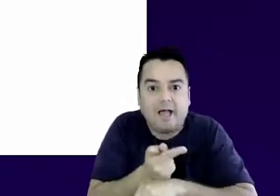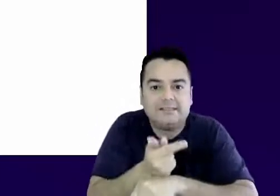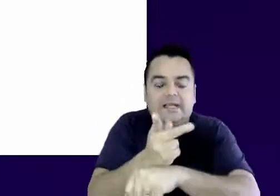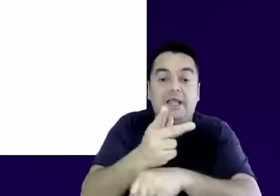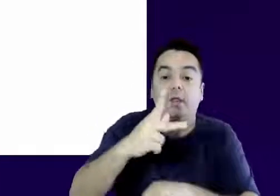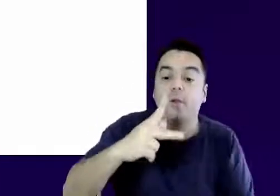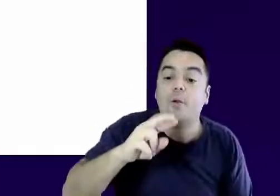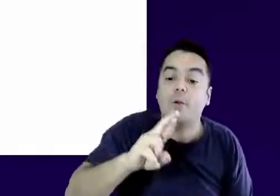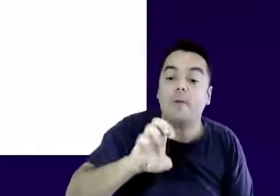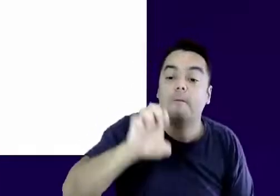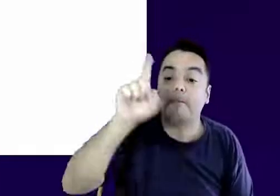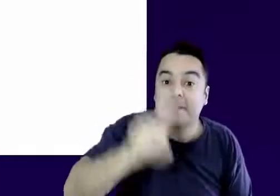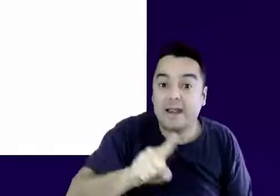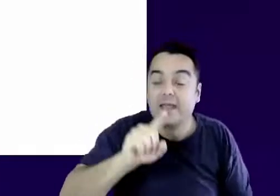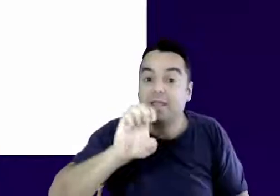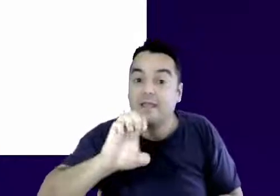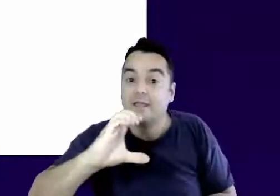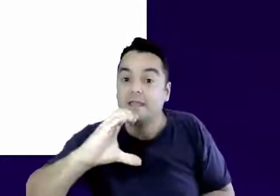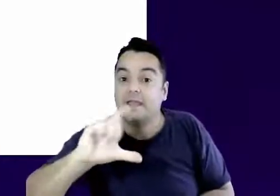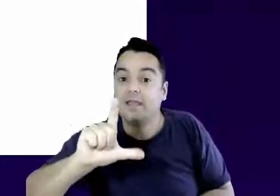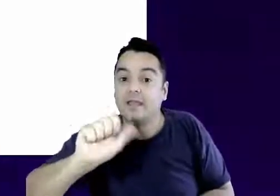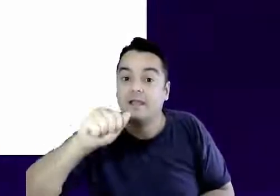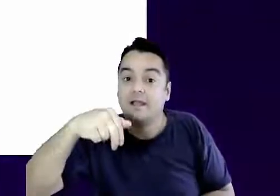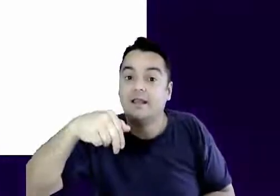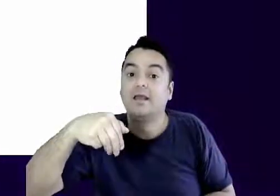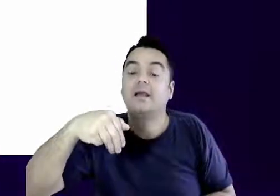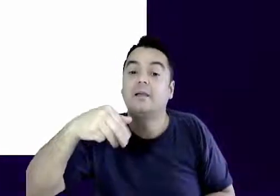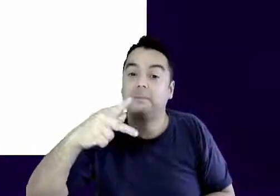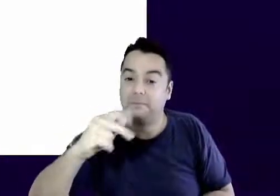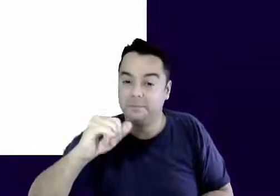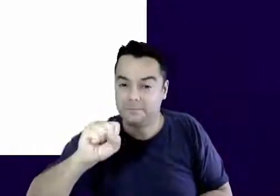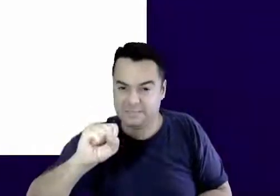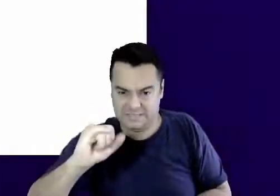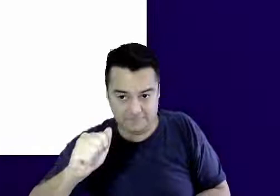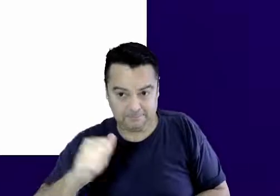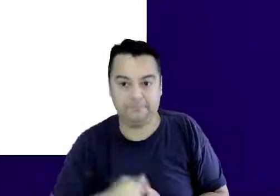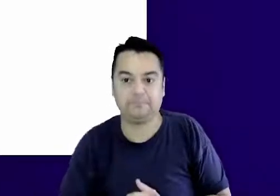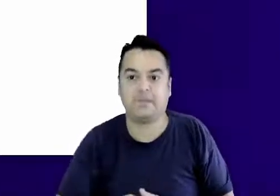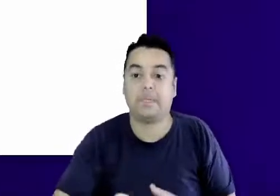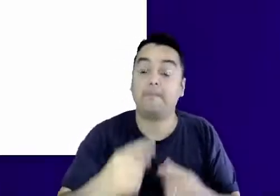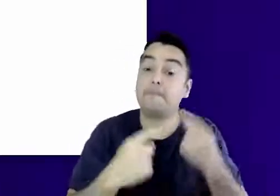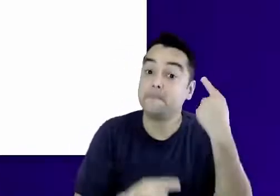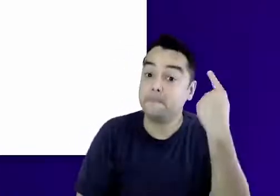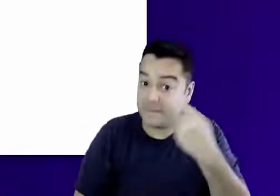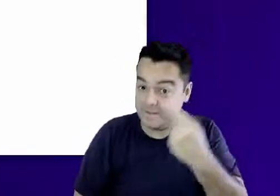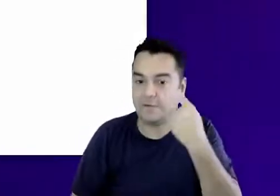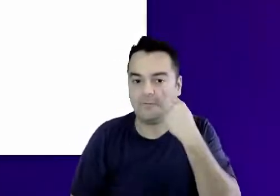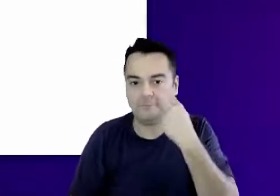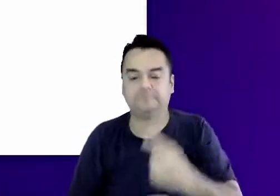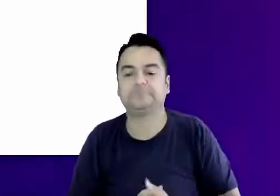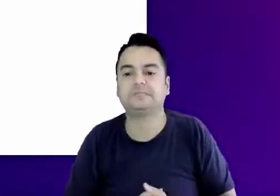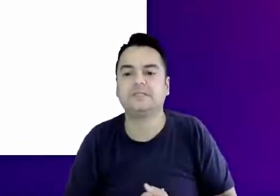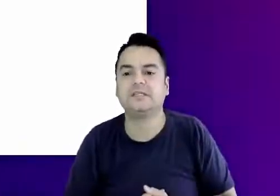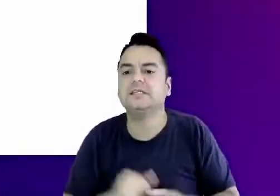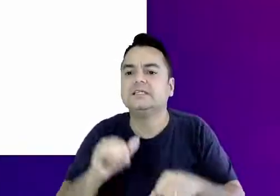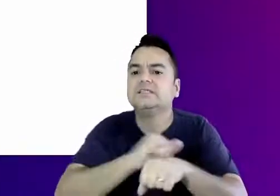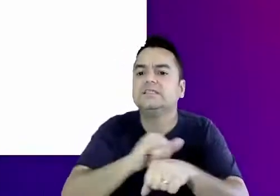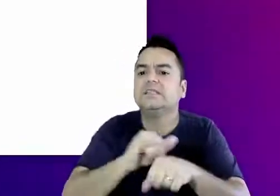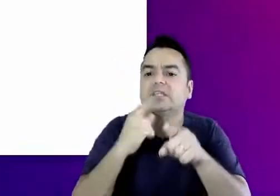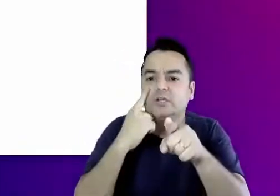condições ideais para isso. Primeiro, as estratégias de rastreamento para